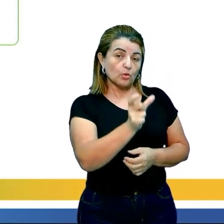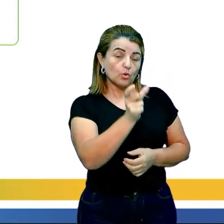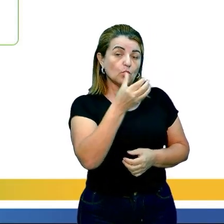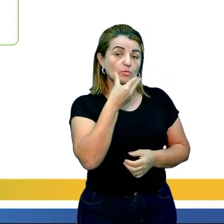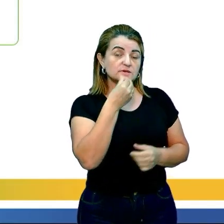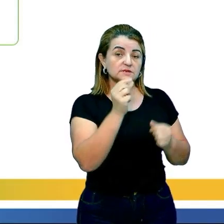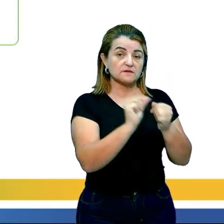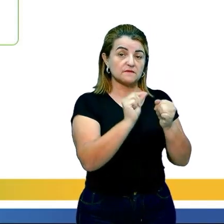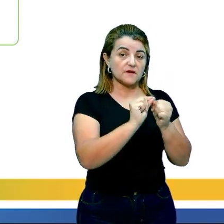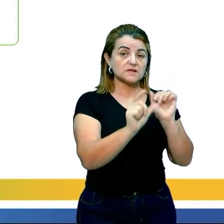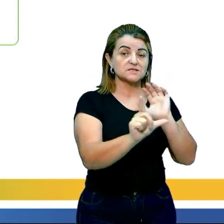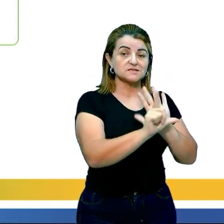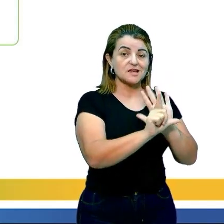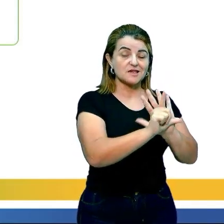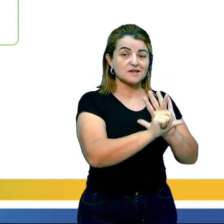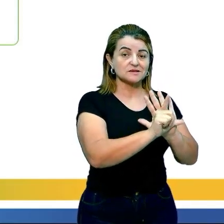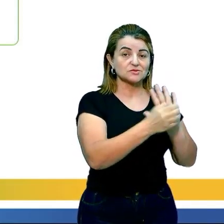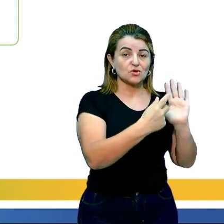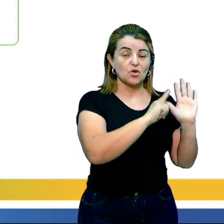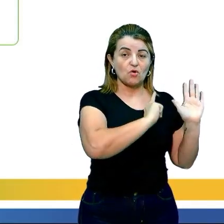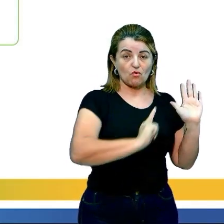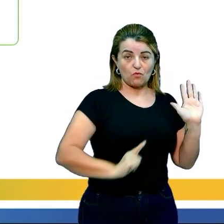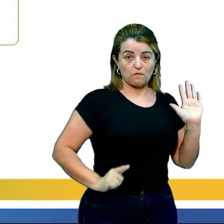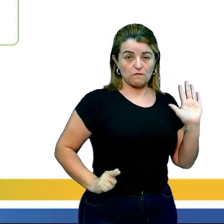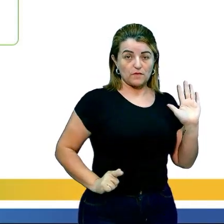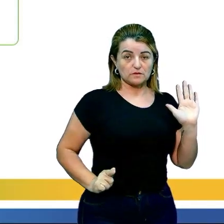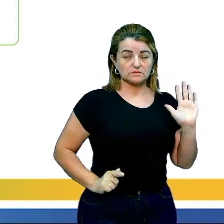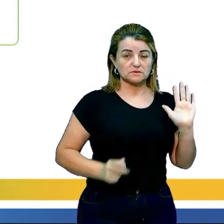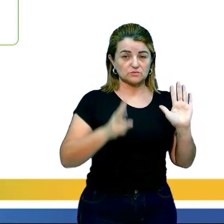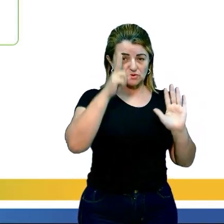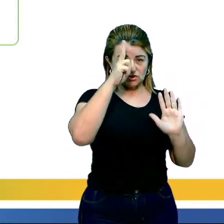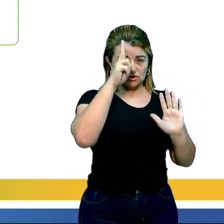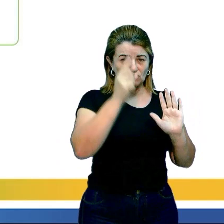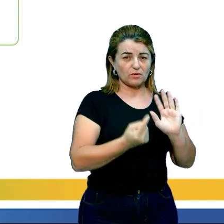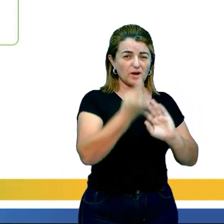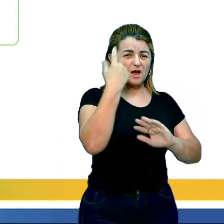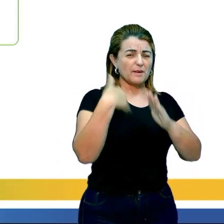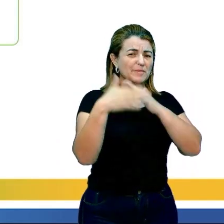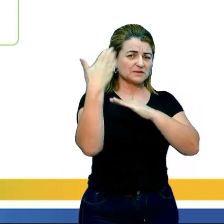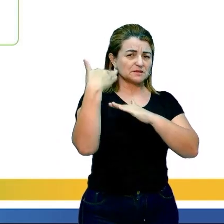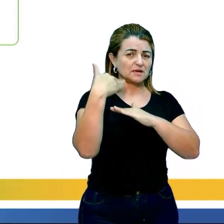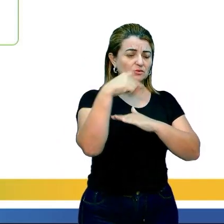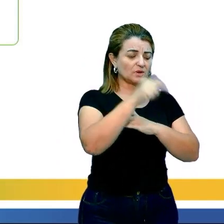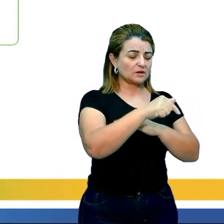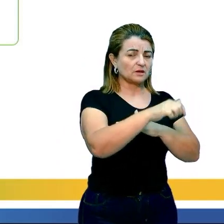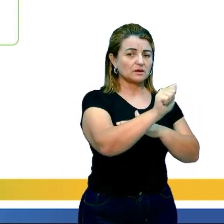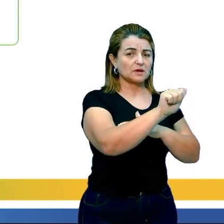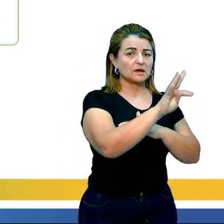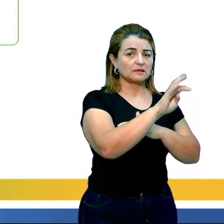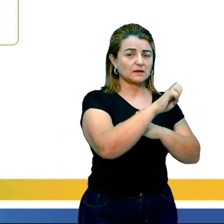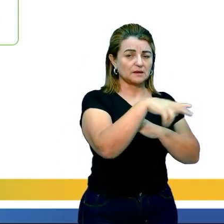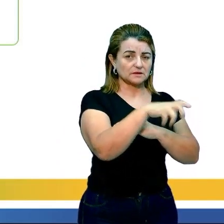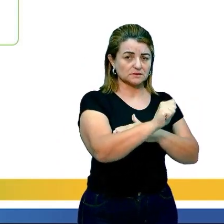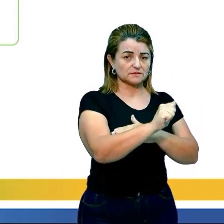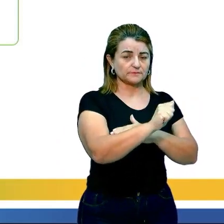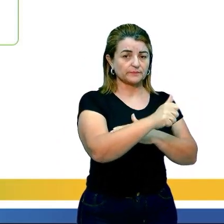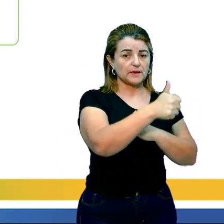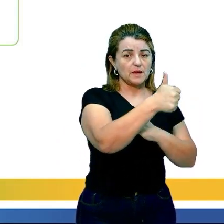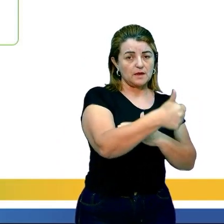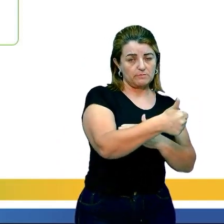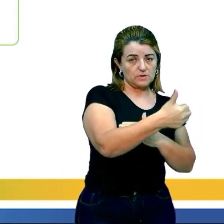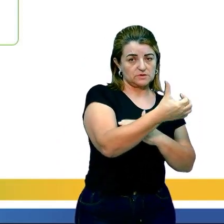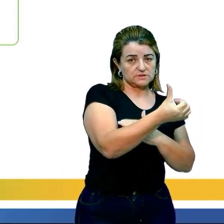principais governantes que se destacaram né na história em Atenas nós temos Draco né em